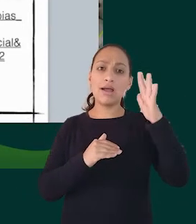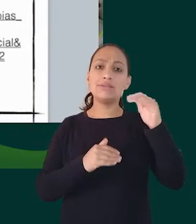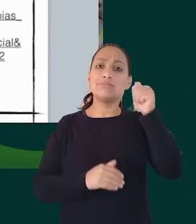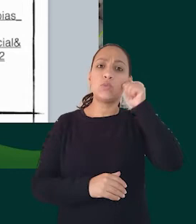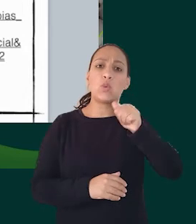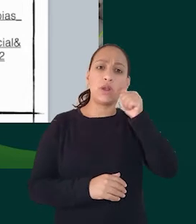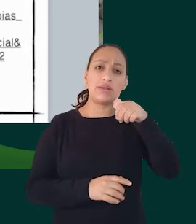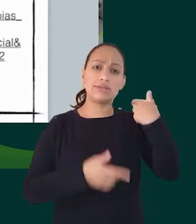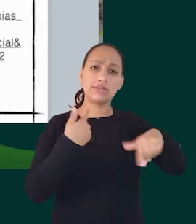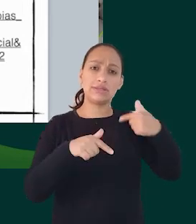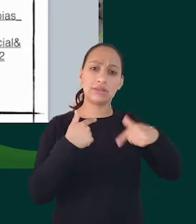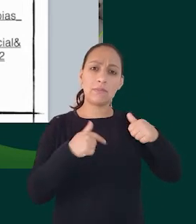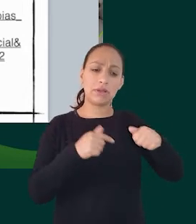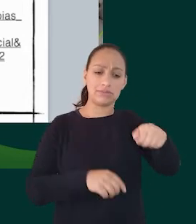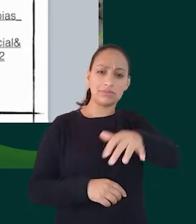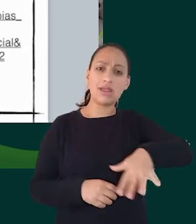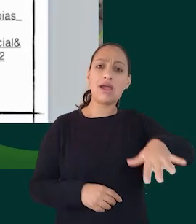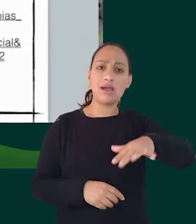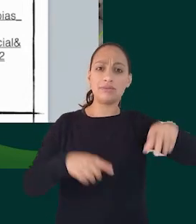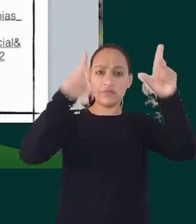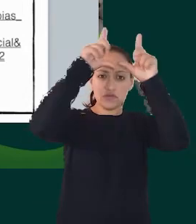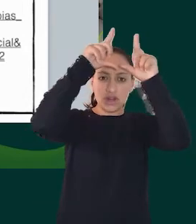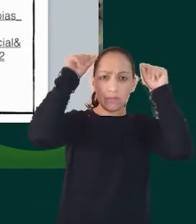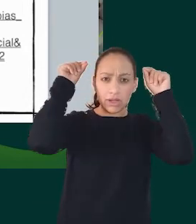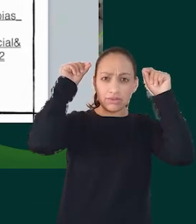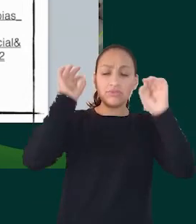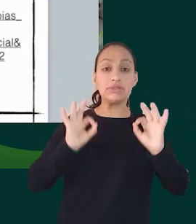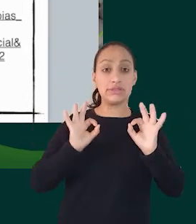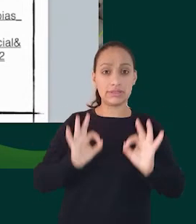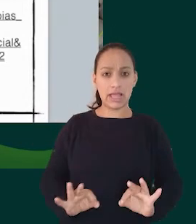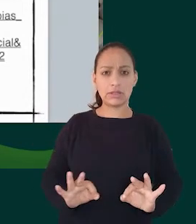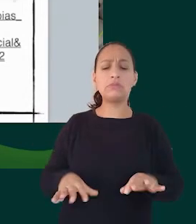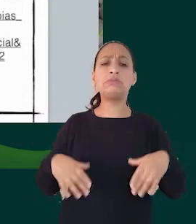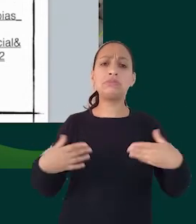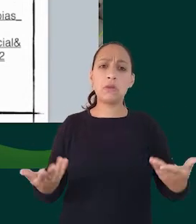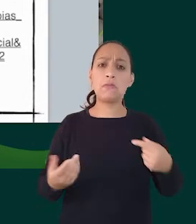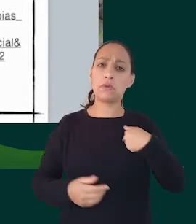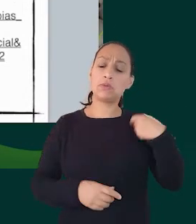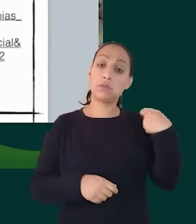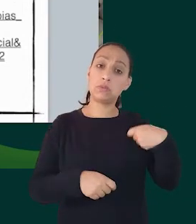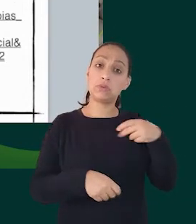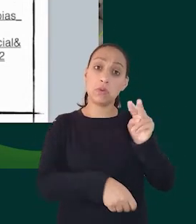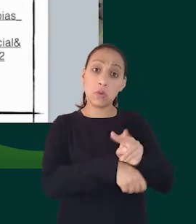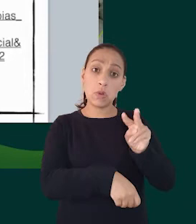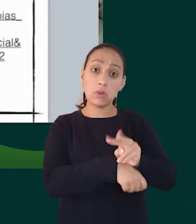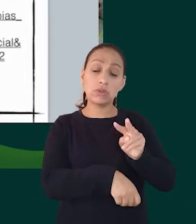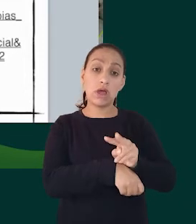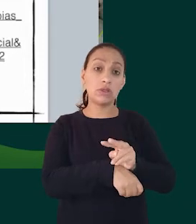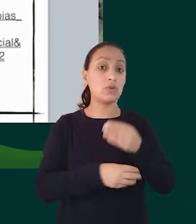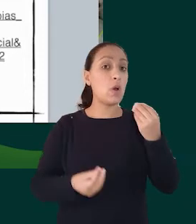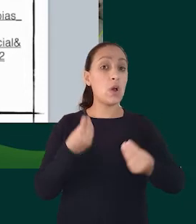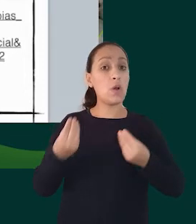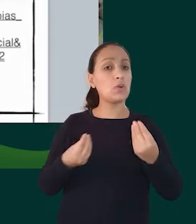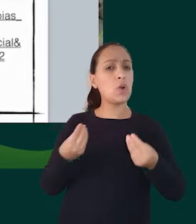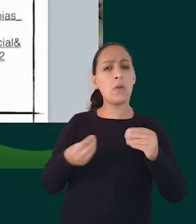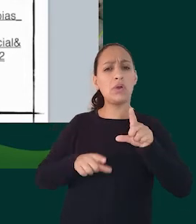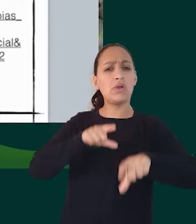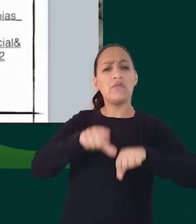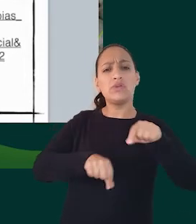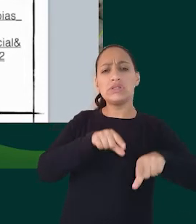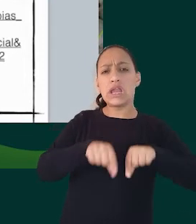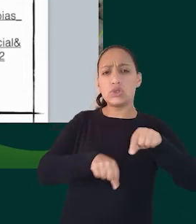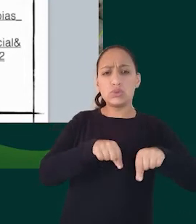gênero feminino trabalham nesta área, certo? Então, eu tenho que tomar cuidado como eu vou